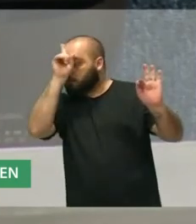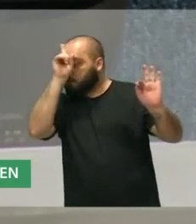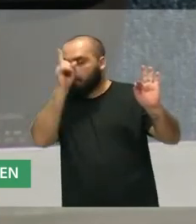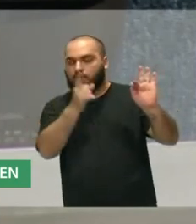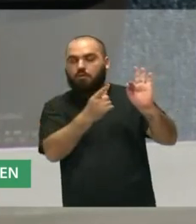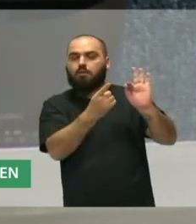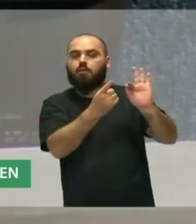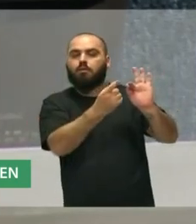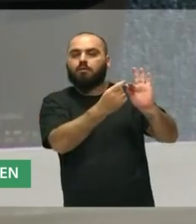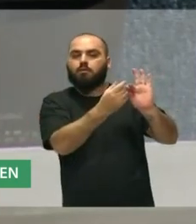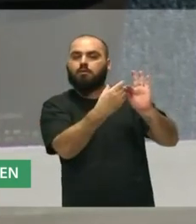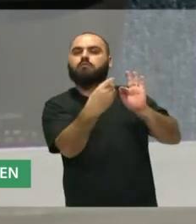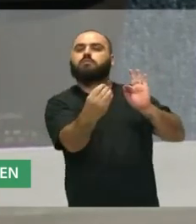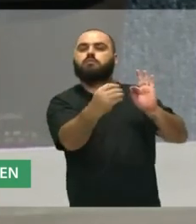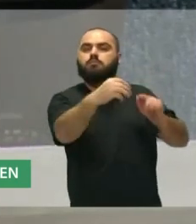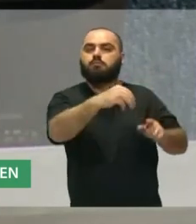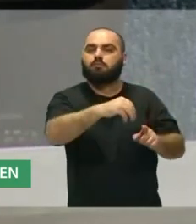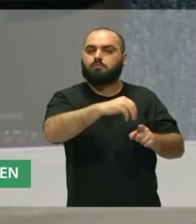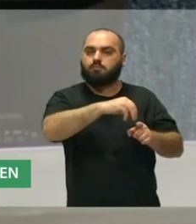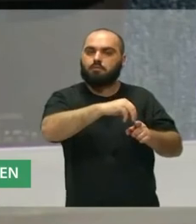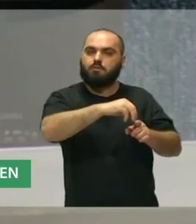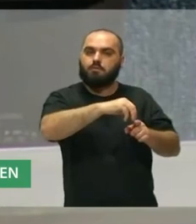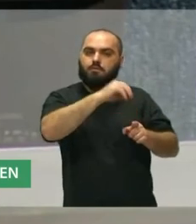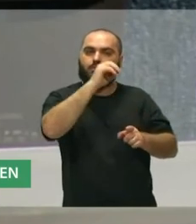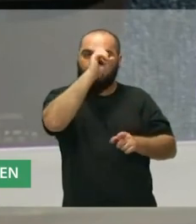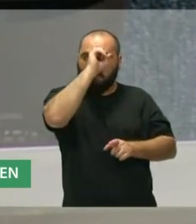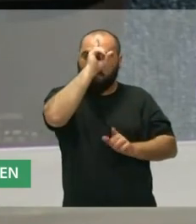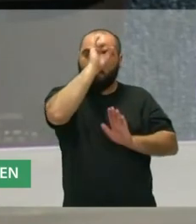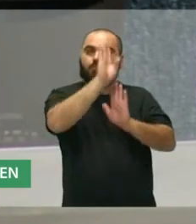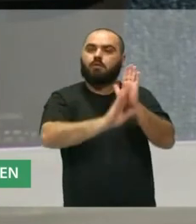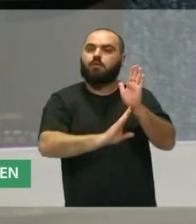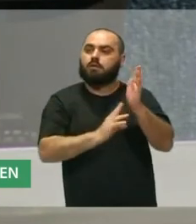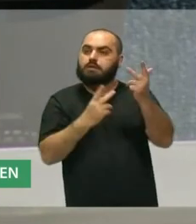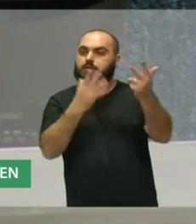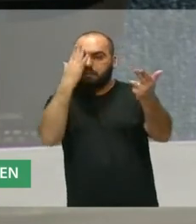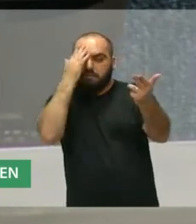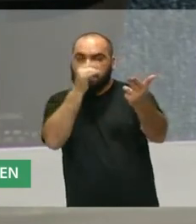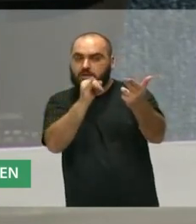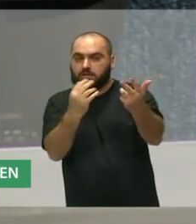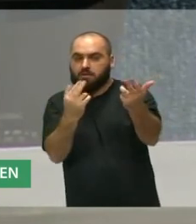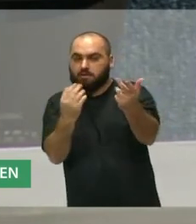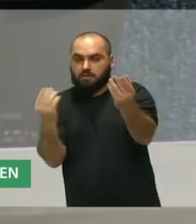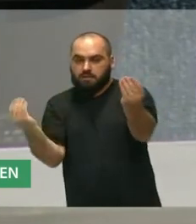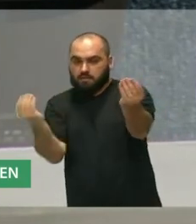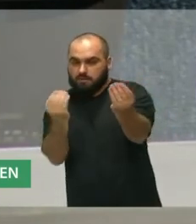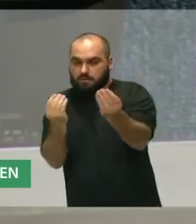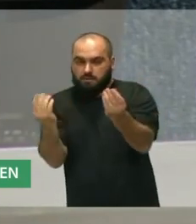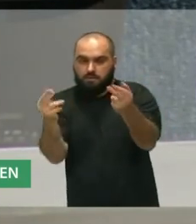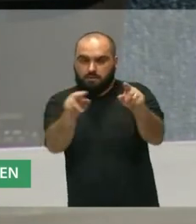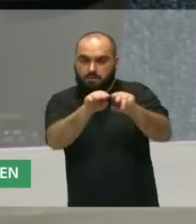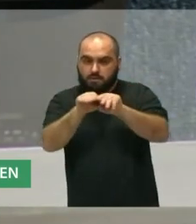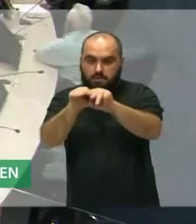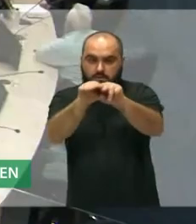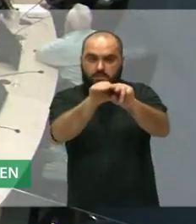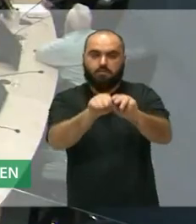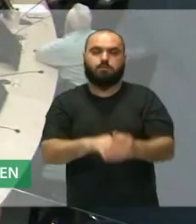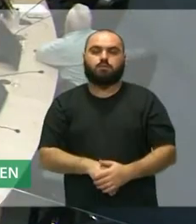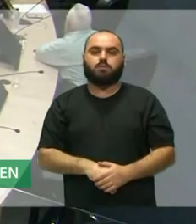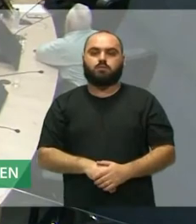passado para o Marieta, para ver se está tendo, pelo menos, isonomia na distribuição dos valores. Boa. Muito obrigado. Boa noite. Comuza.